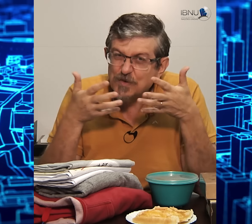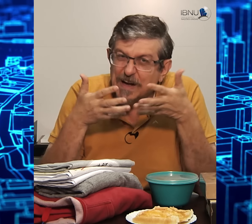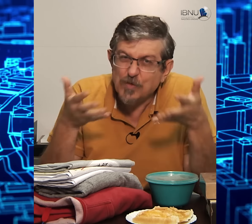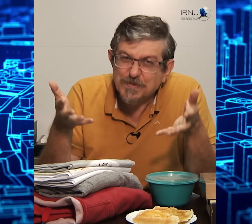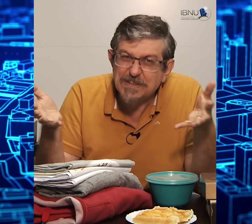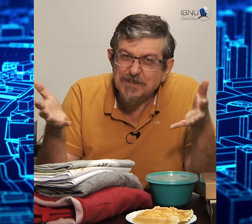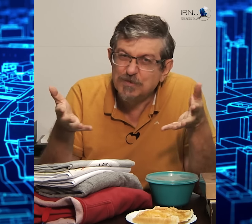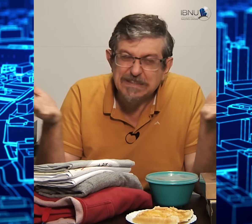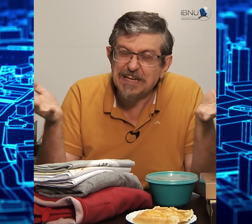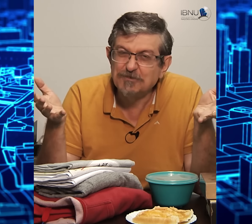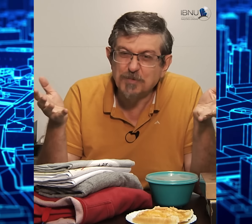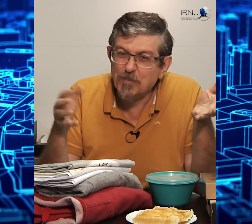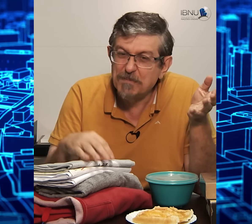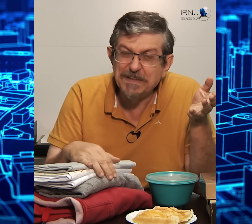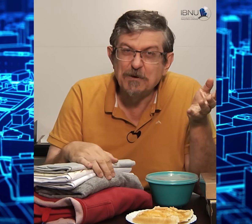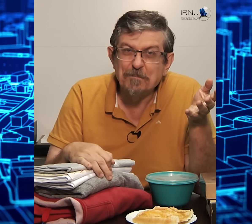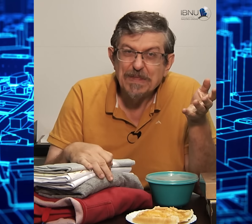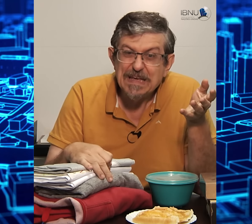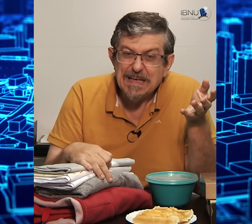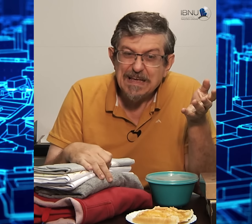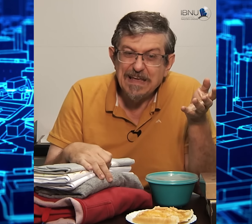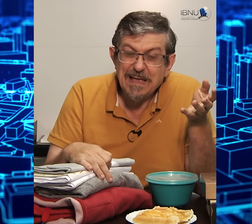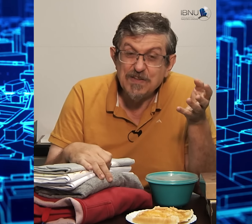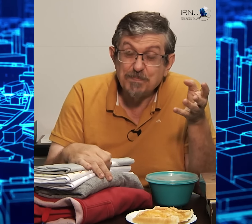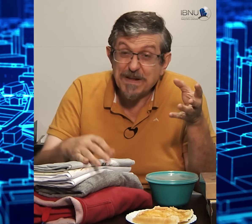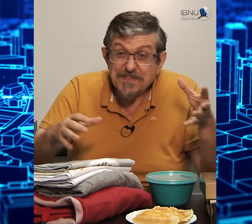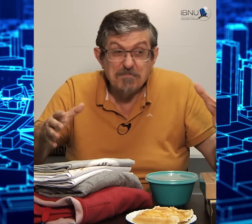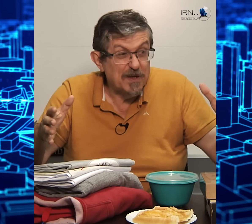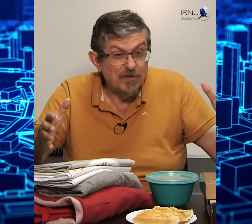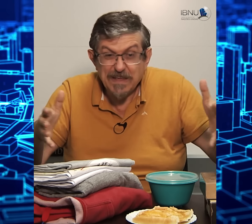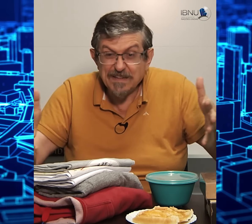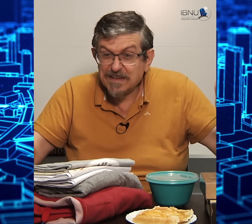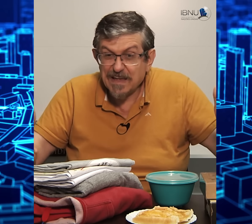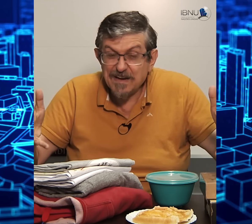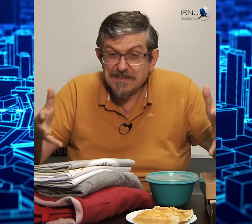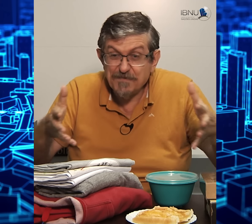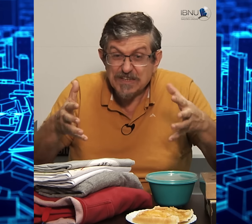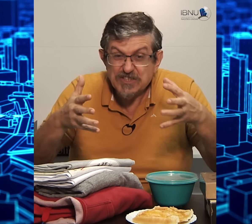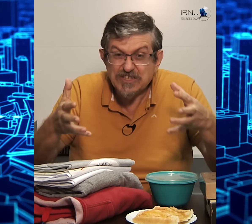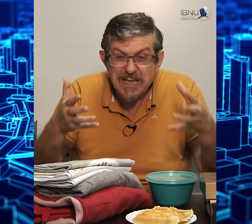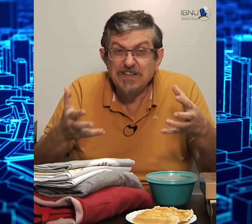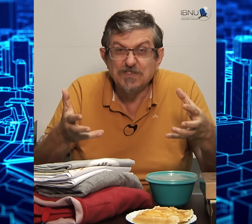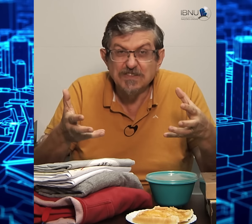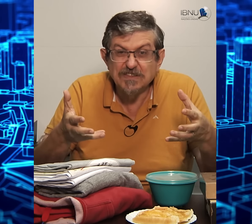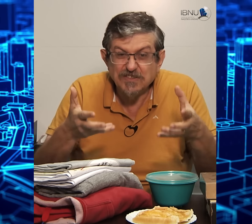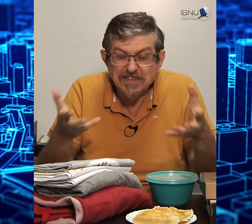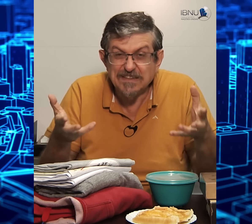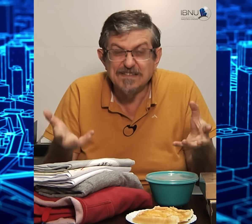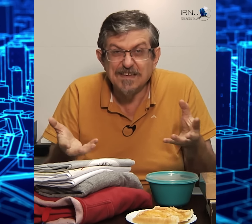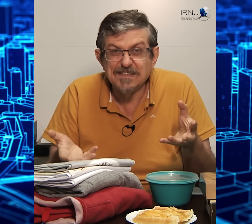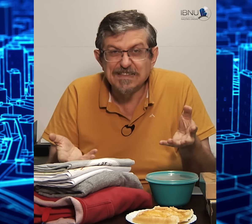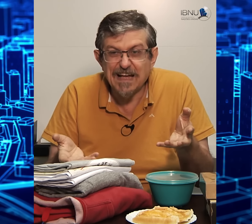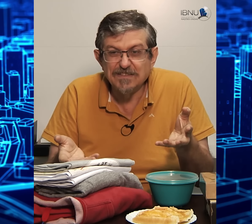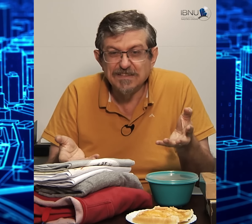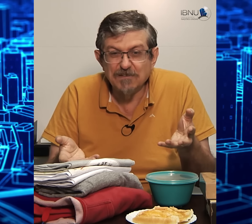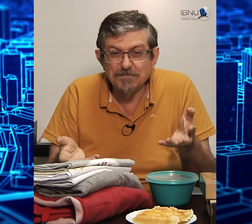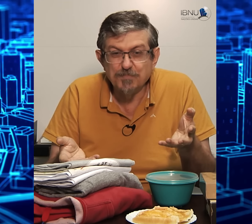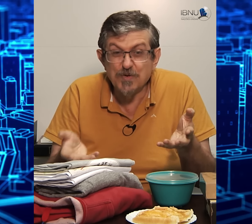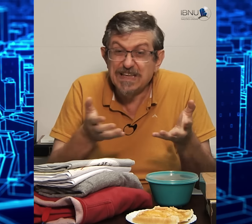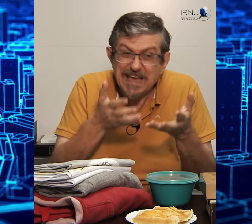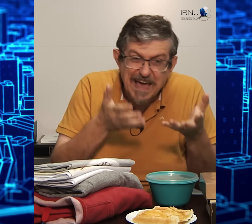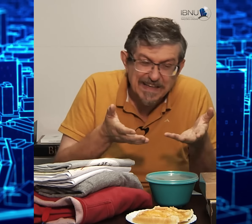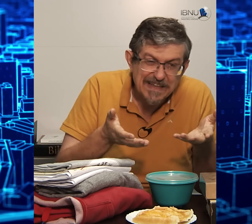fica só causando e criando problema, não. Eles perceberam que entre eles havia gente que tinha necessidade,